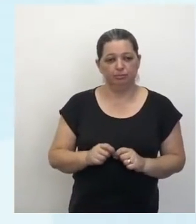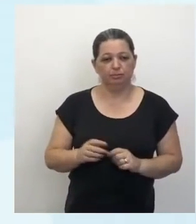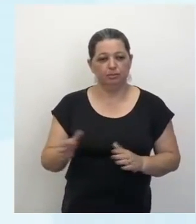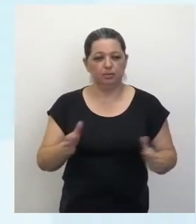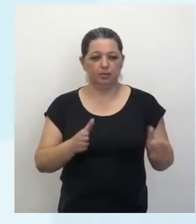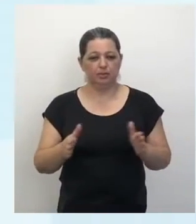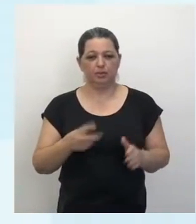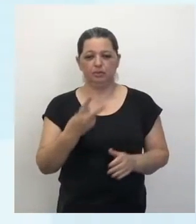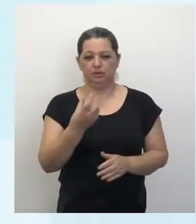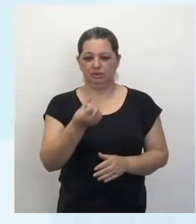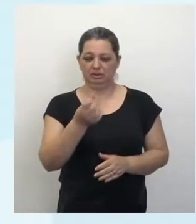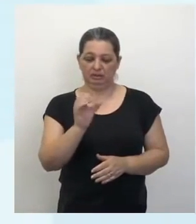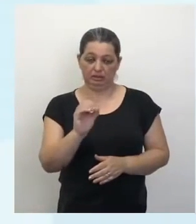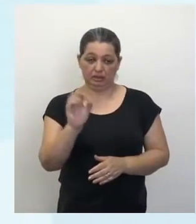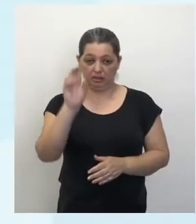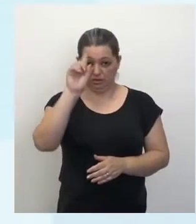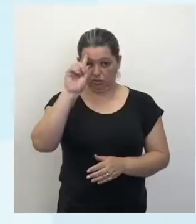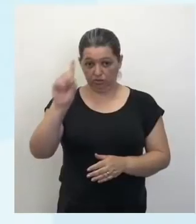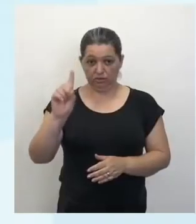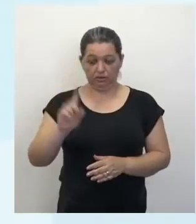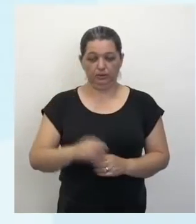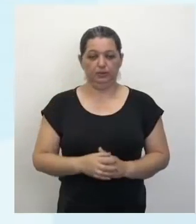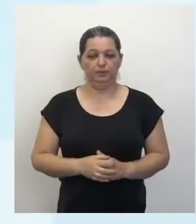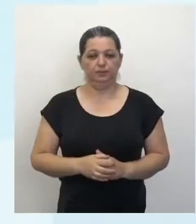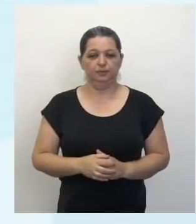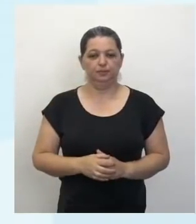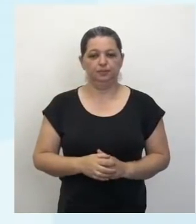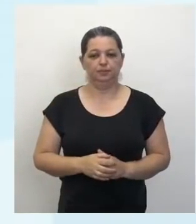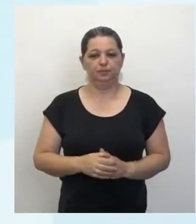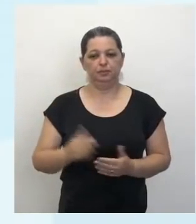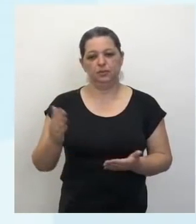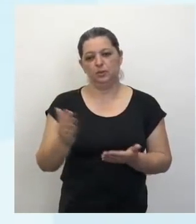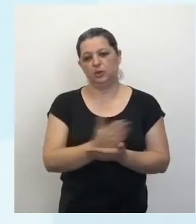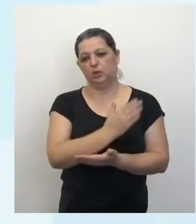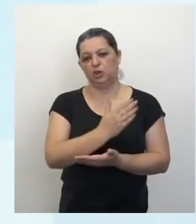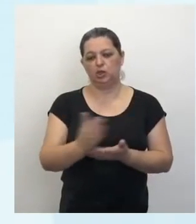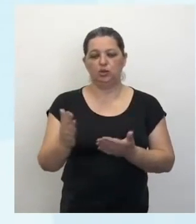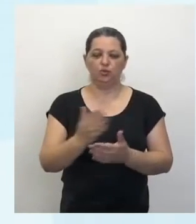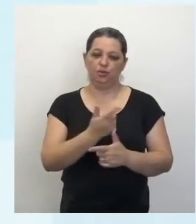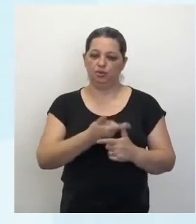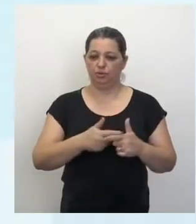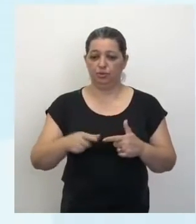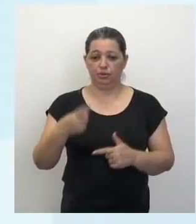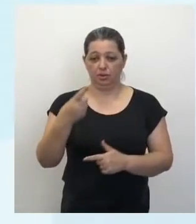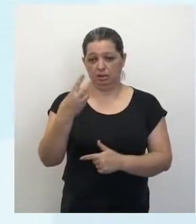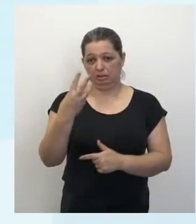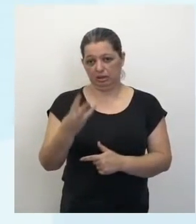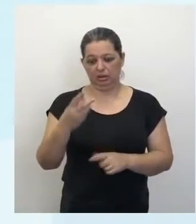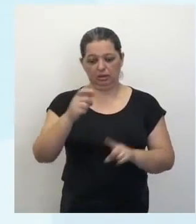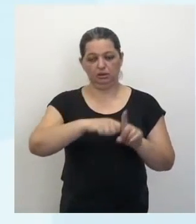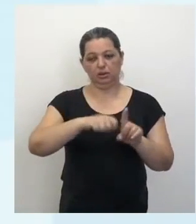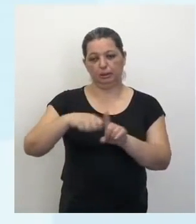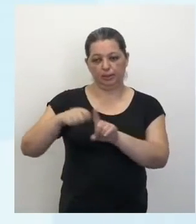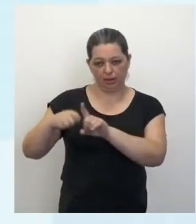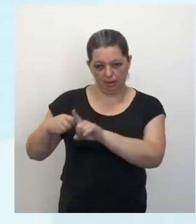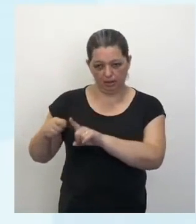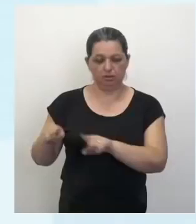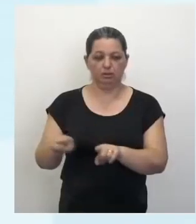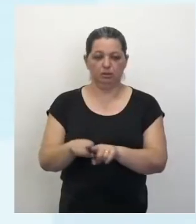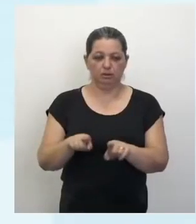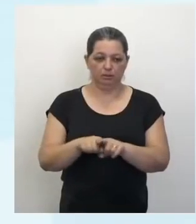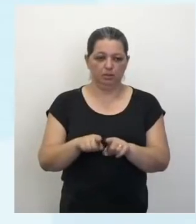por 260 dias, dividido em 13 meses, cada um com 20 dias e orientado pela